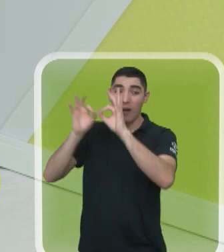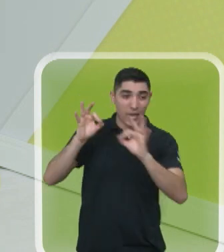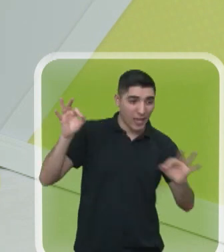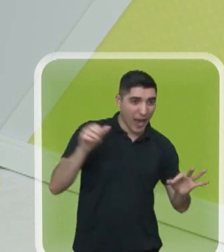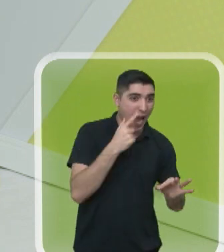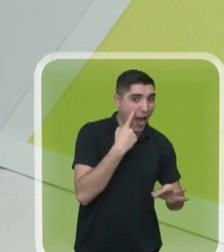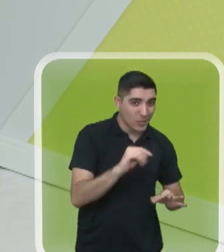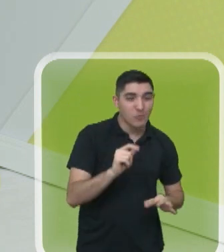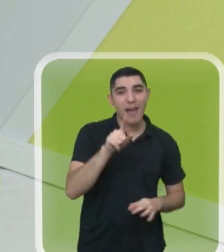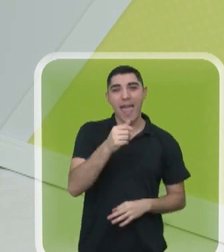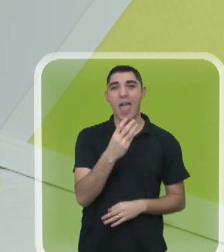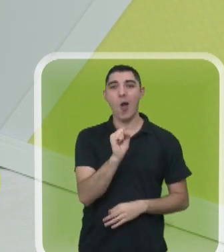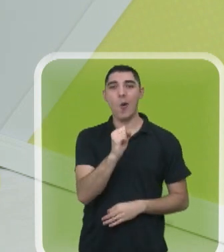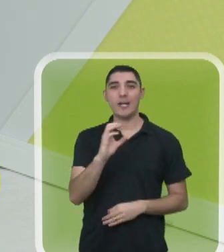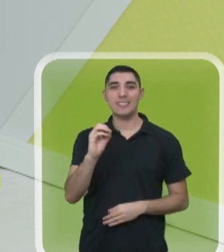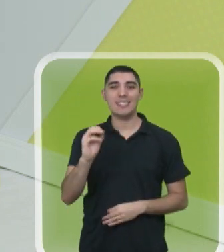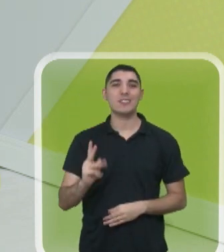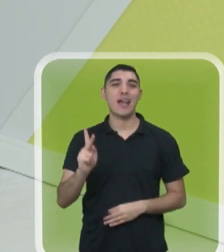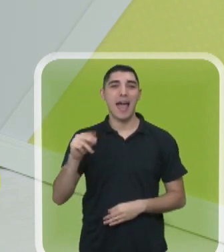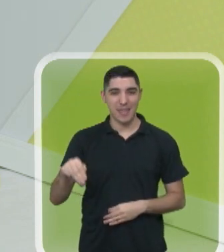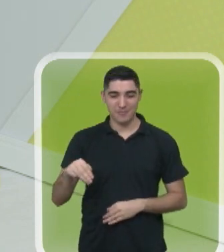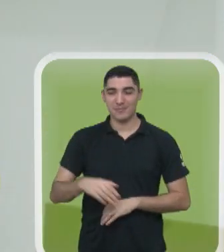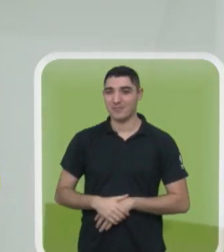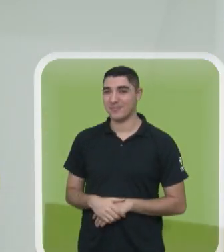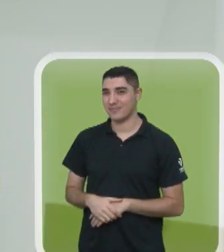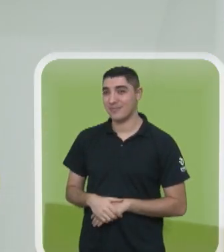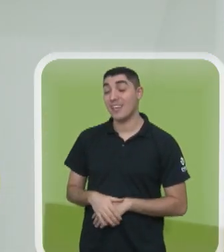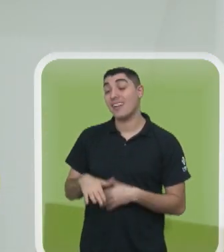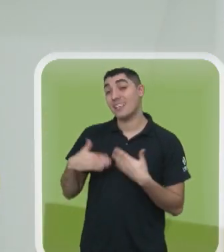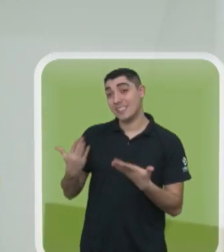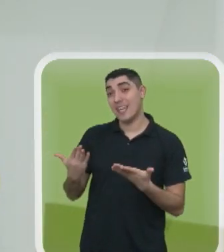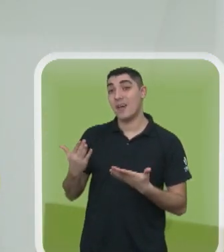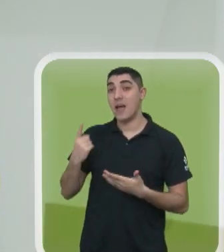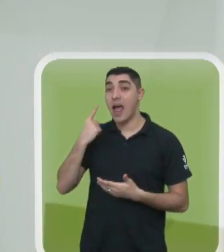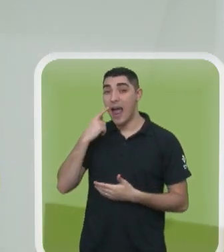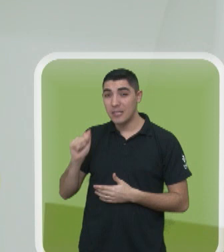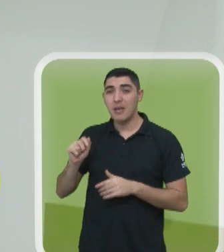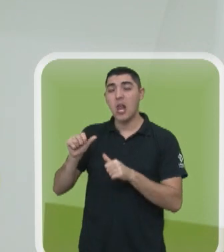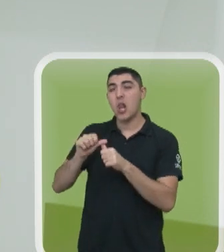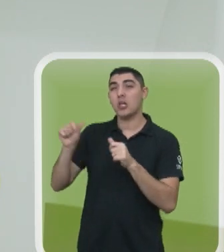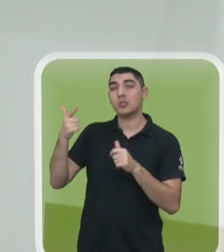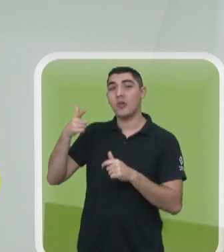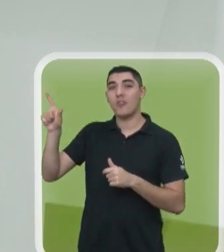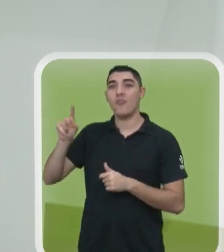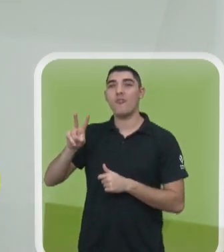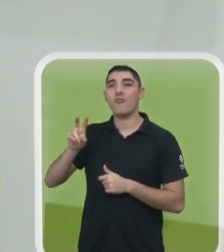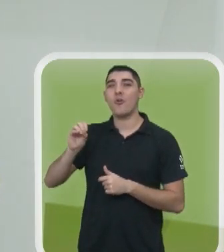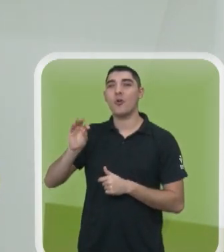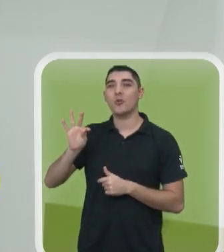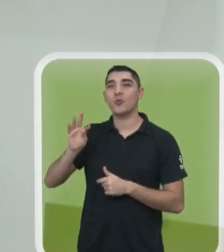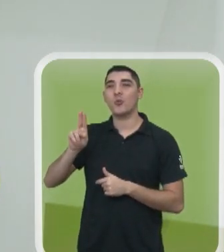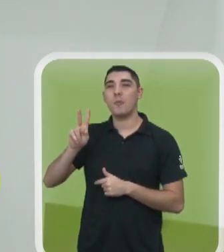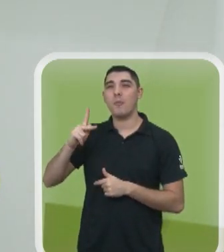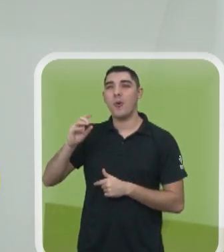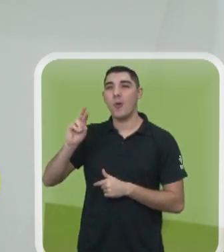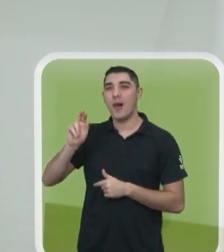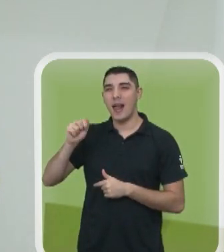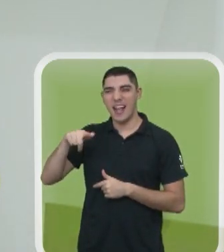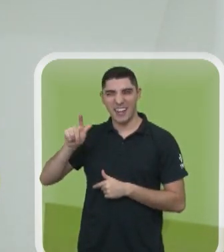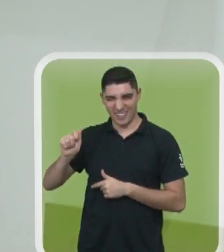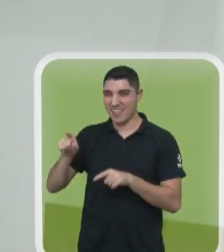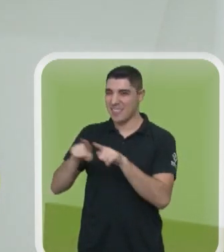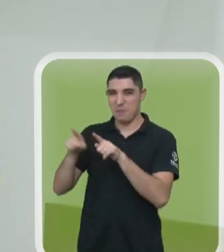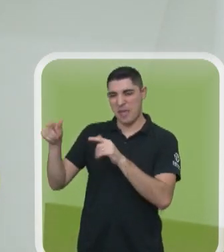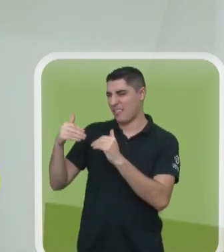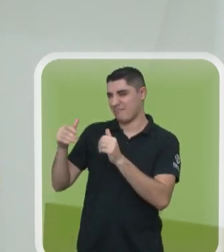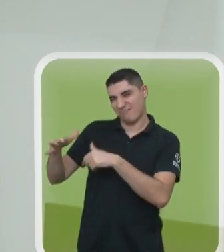quilômetros, 800 quilômetros também, viu, Brunão? Acho que não é tão longe quanto Votuporanga ou Fernandópolis, mas também tá naquele lado lá, em cima